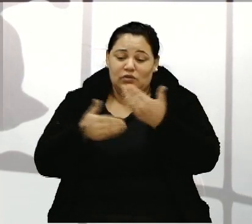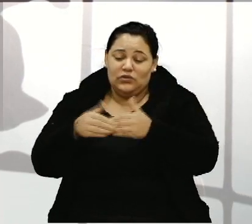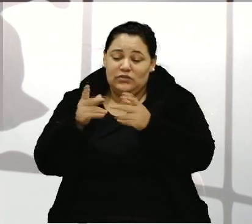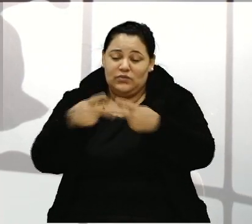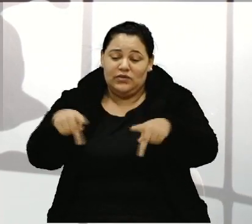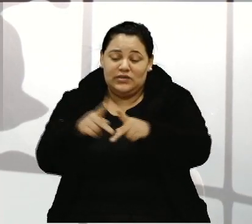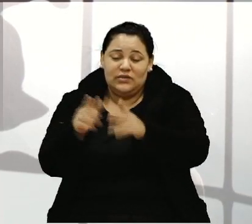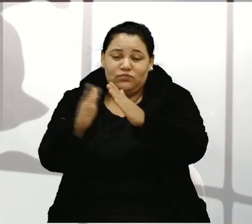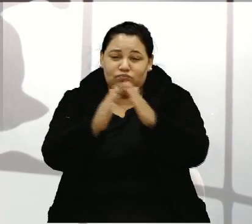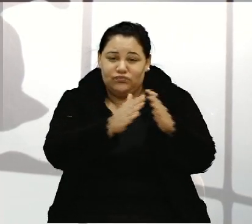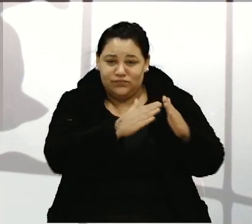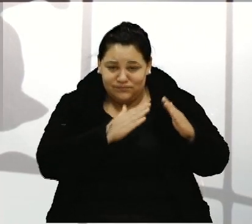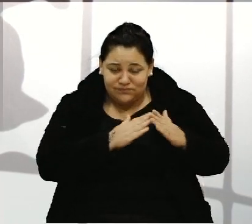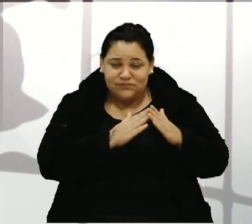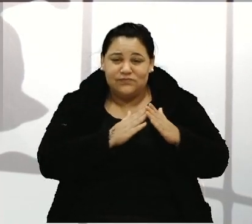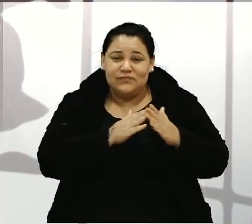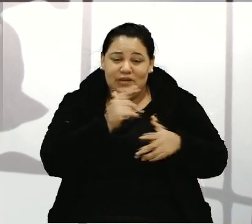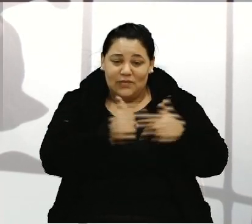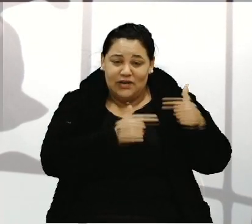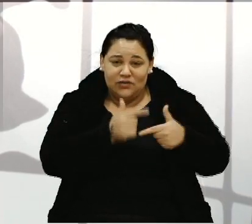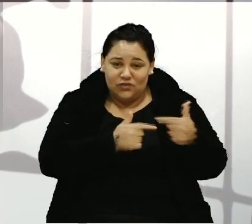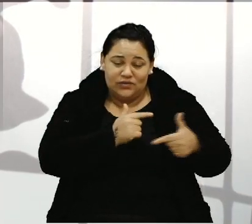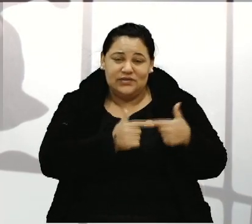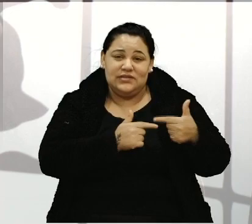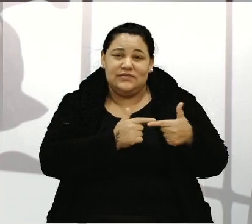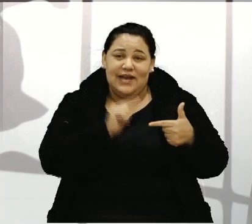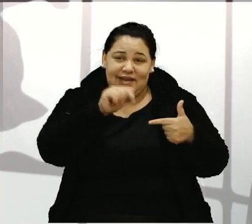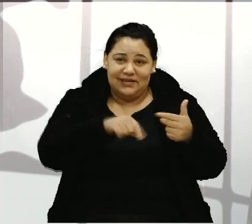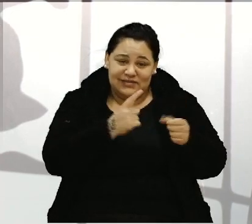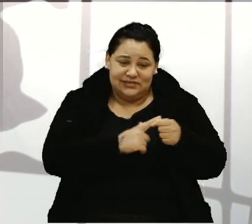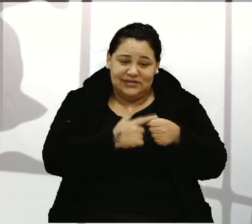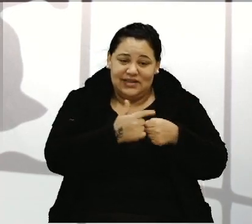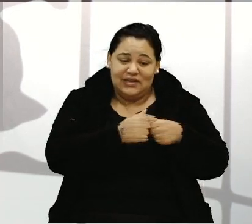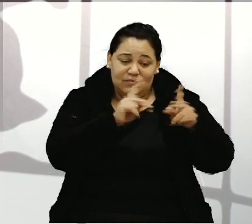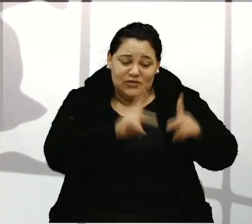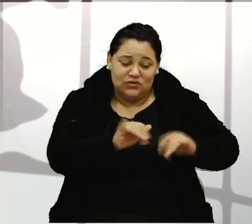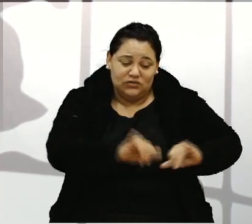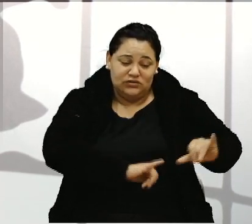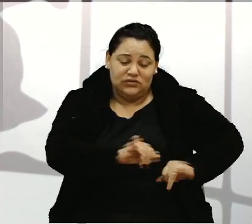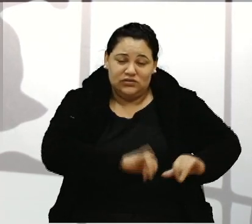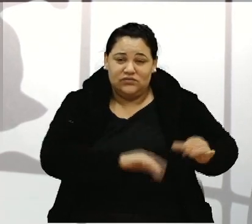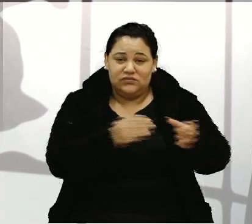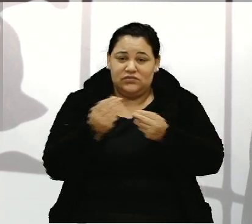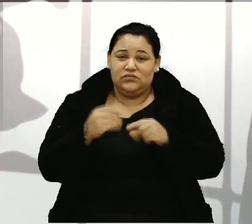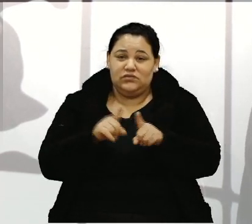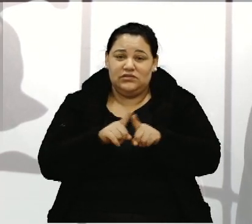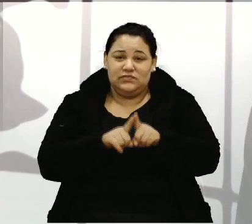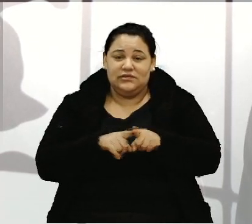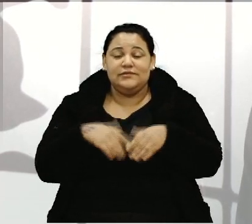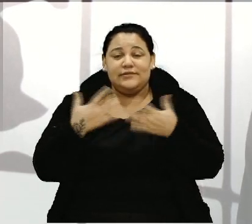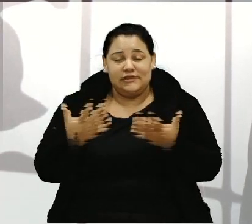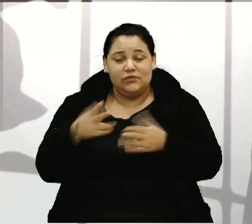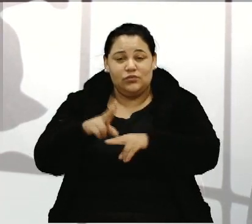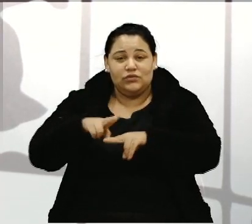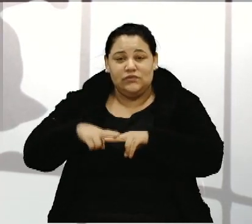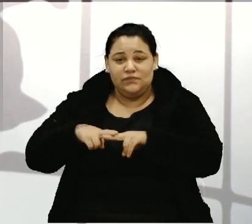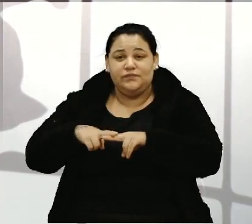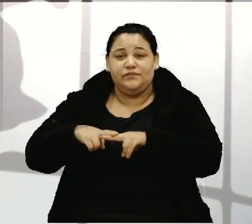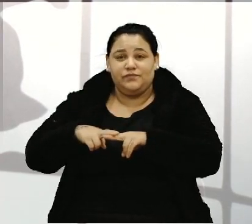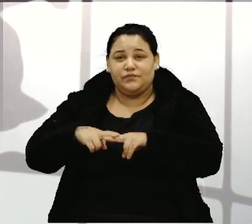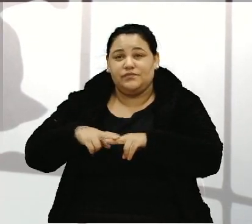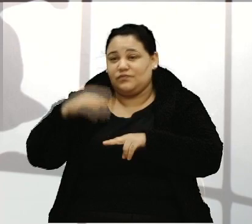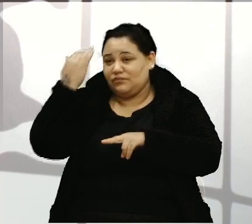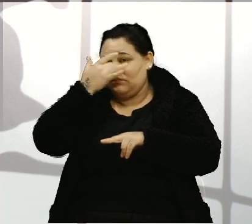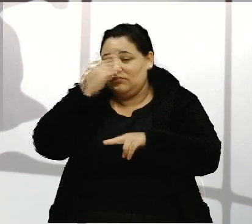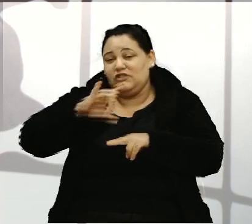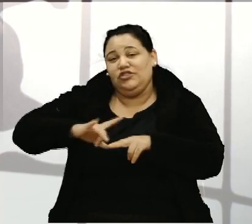nas encostas, né, aqui de nossa cidade, umas pessoas que sofrem bastante. Então, nada mais que o prefeito fosse